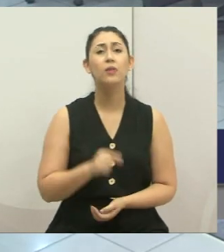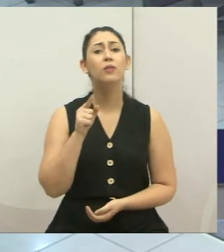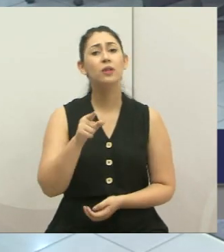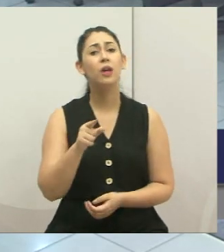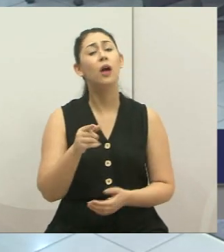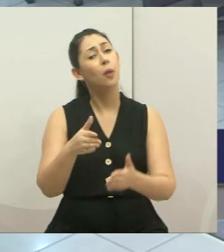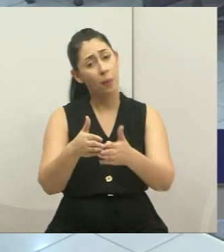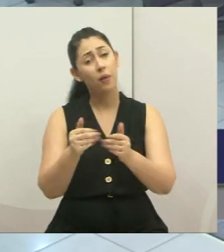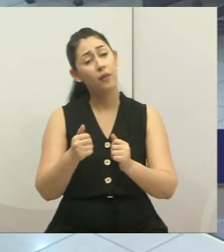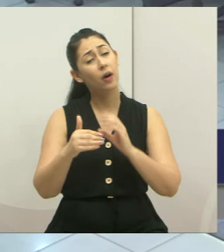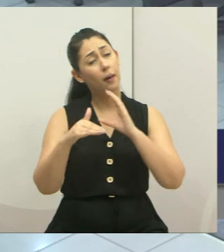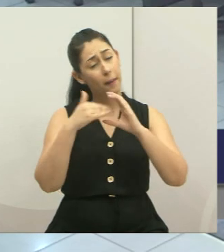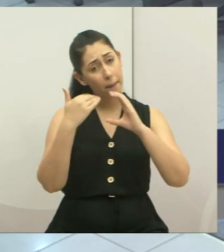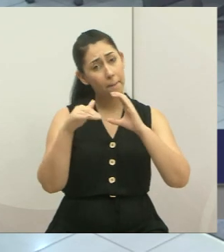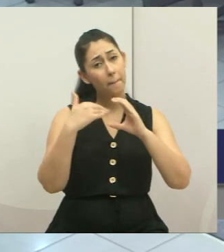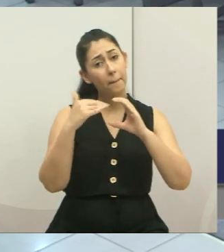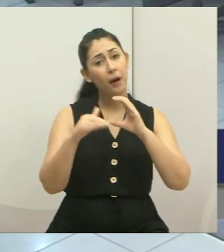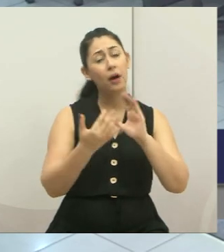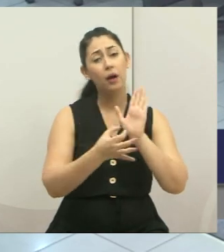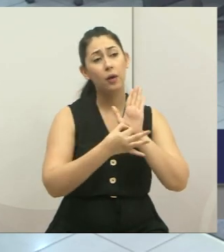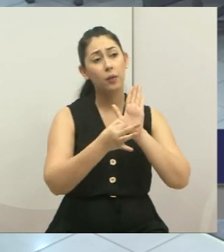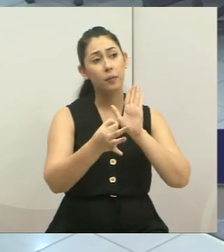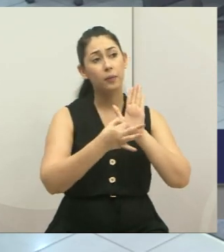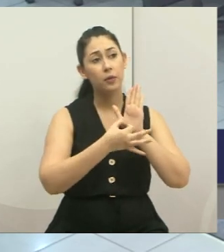sua contribuição.